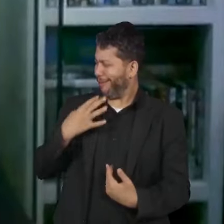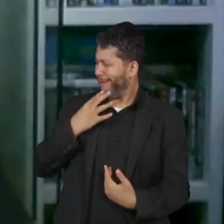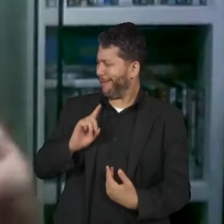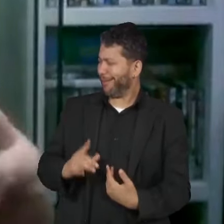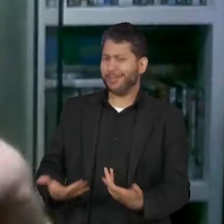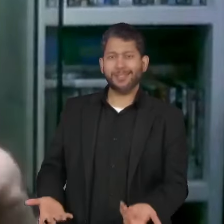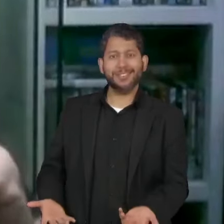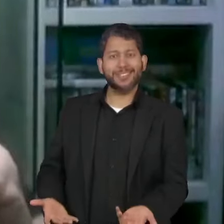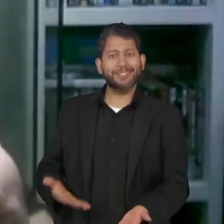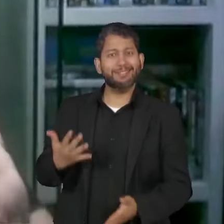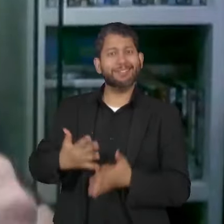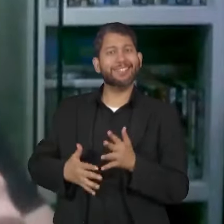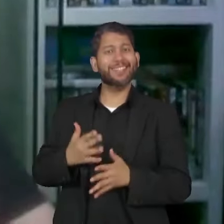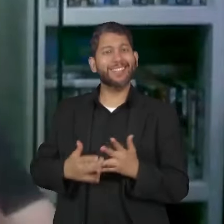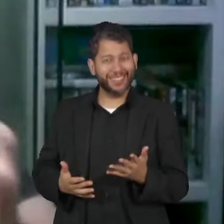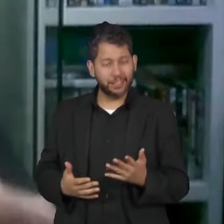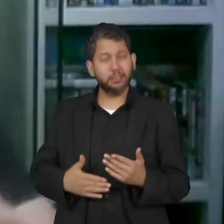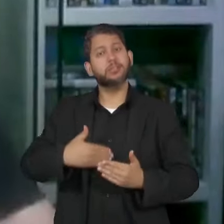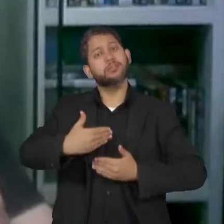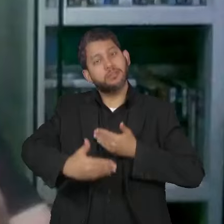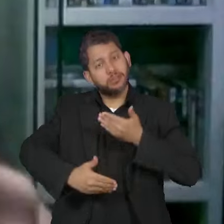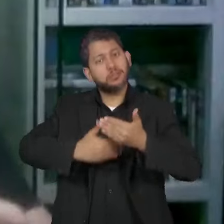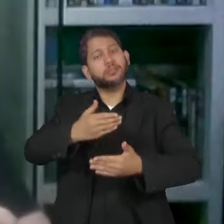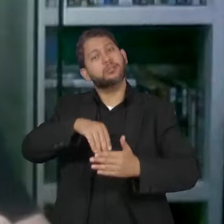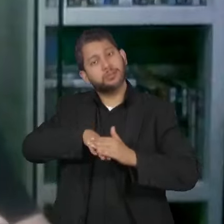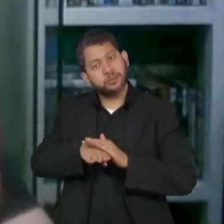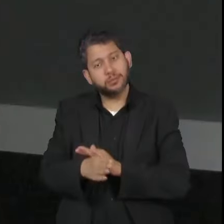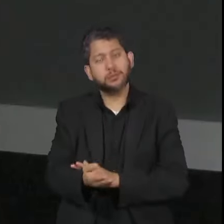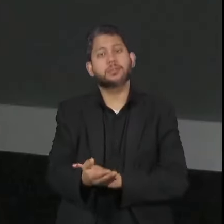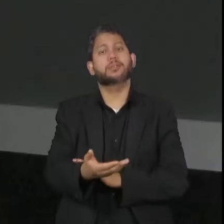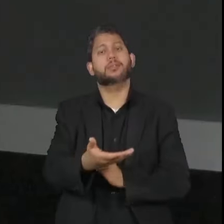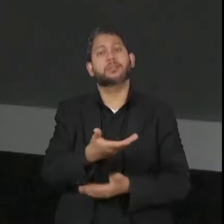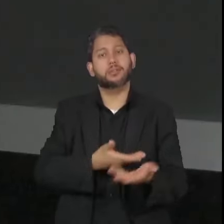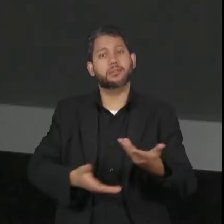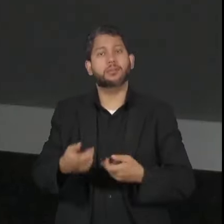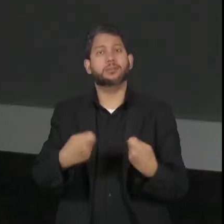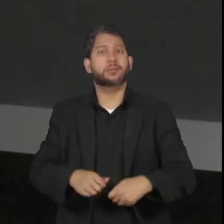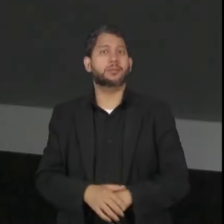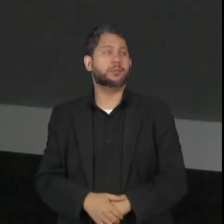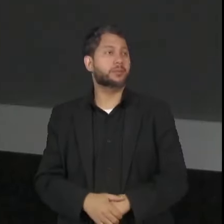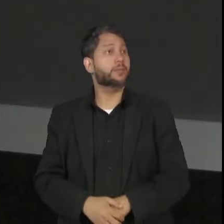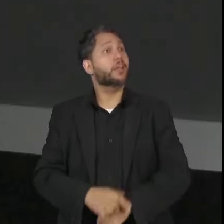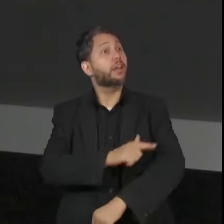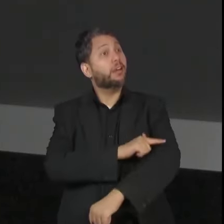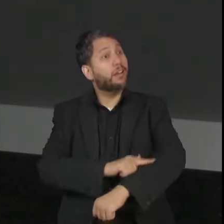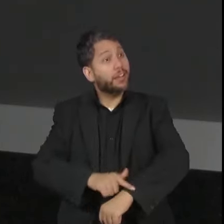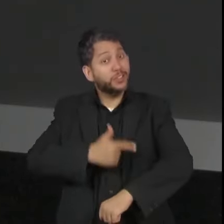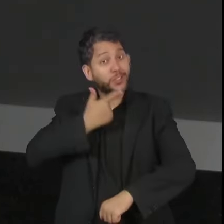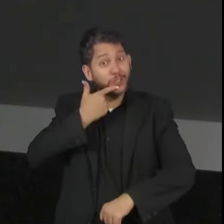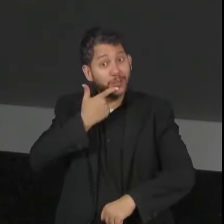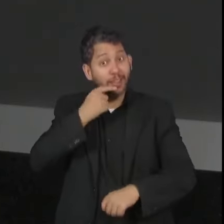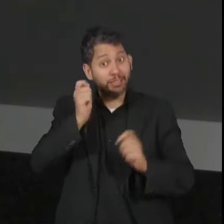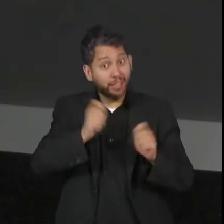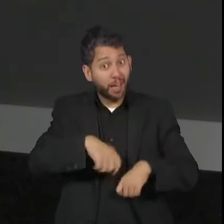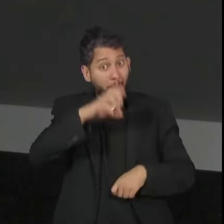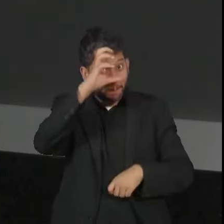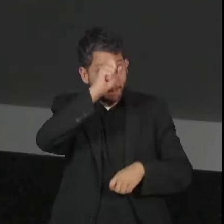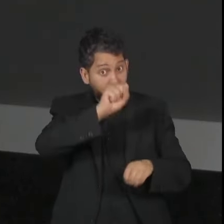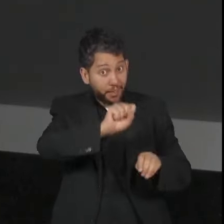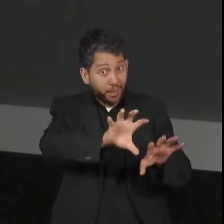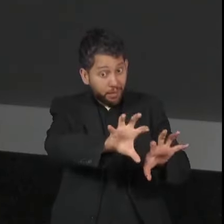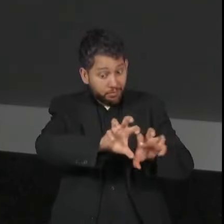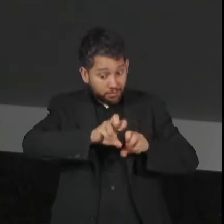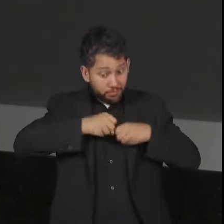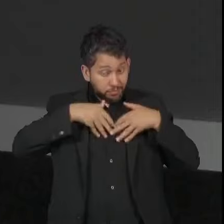comigo? Mas com o passar do tempo, isso começa a criar uma relação. Ser gentil se aprende. Devemos buscar